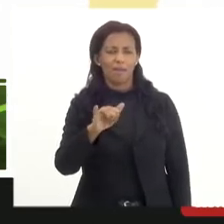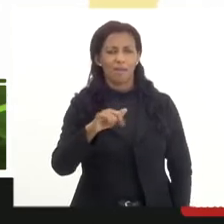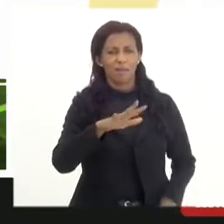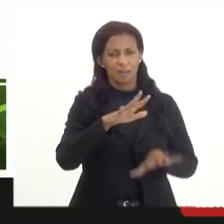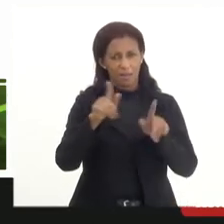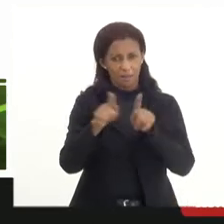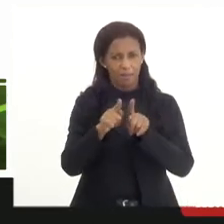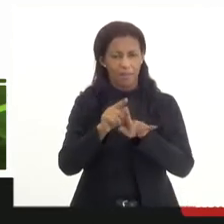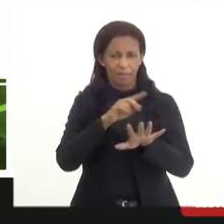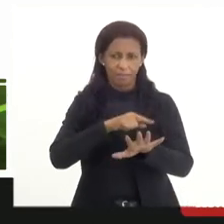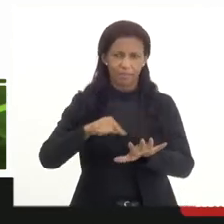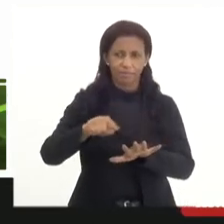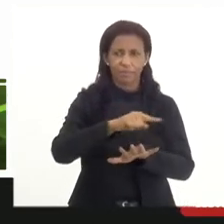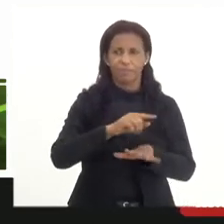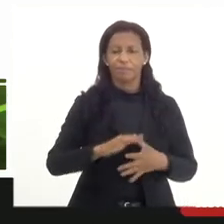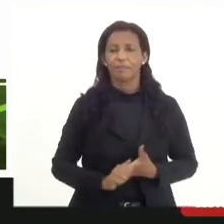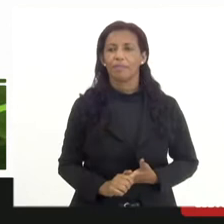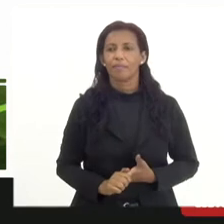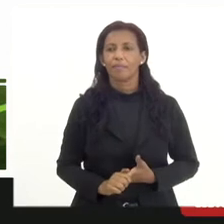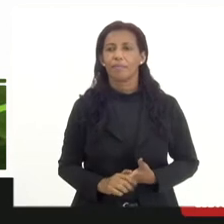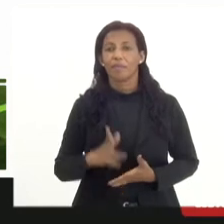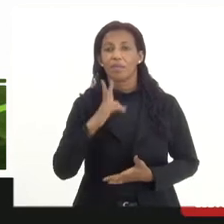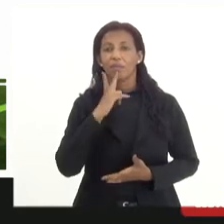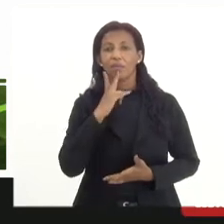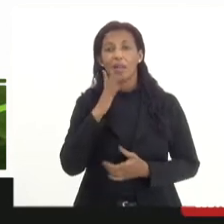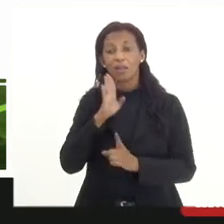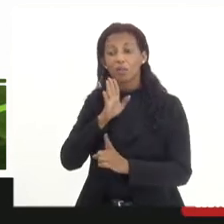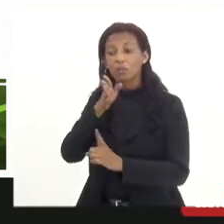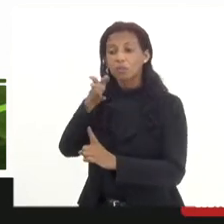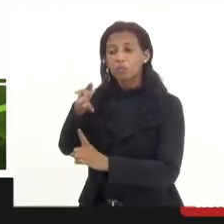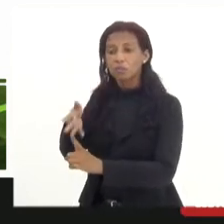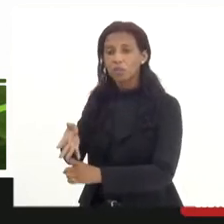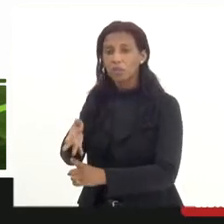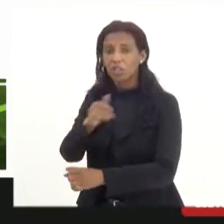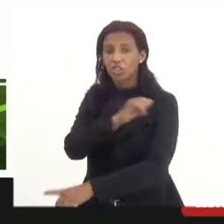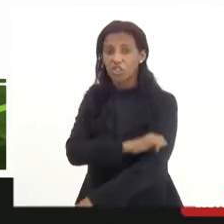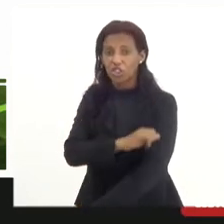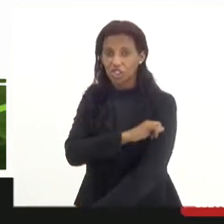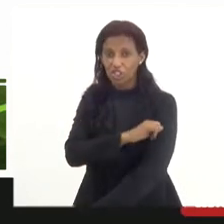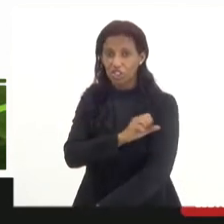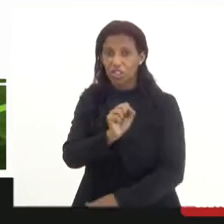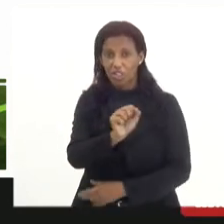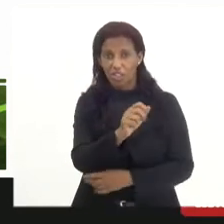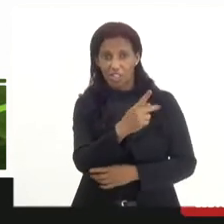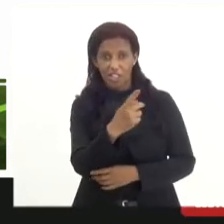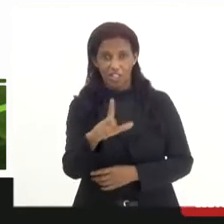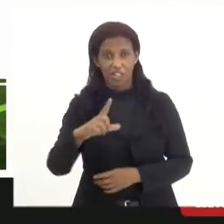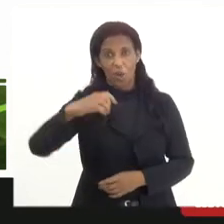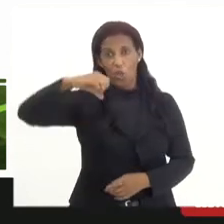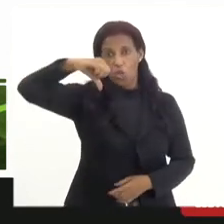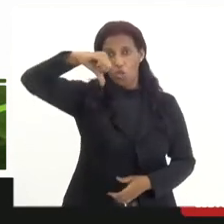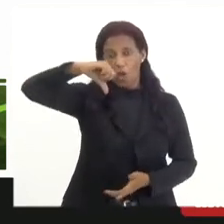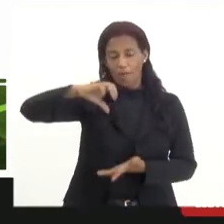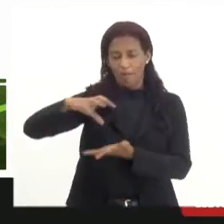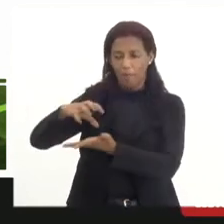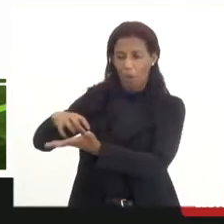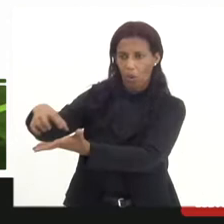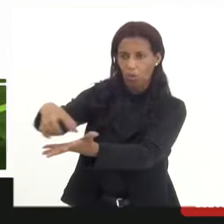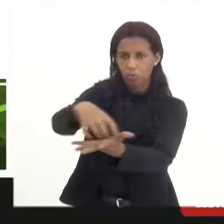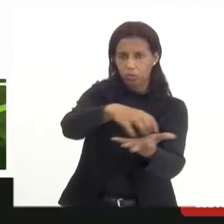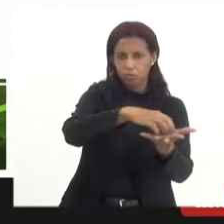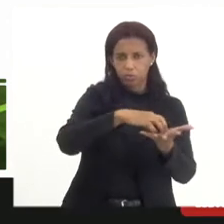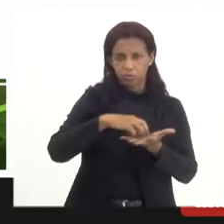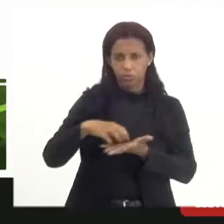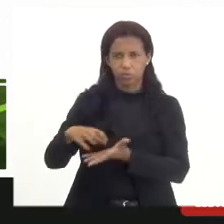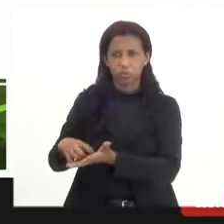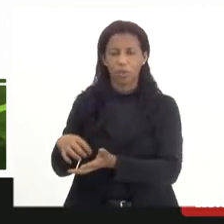país. Falando especificamente de Rio de Janeiro, a Shell participa em 9 blocos de exploração